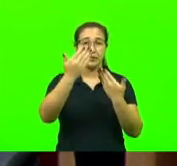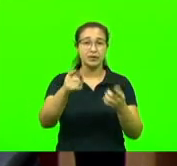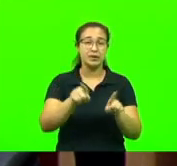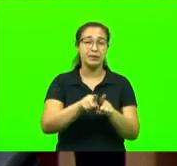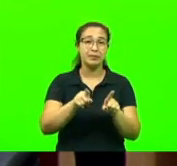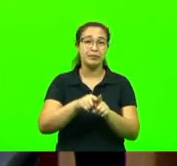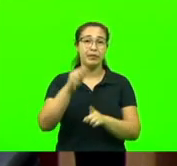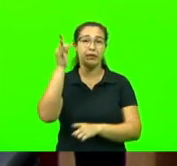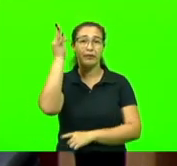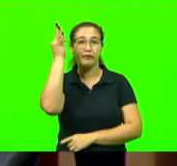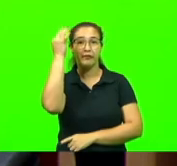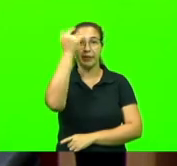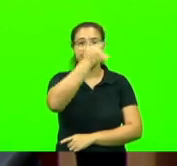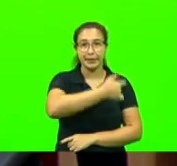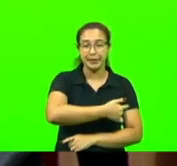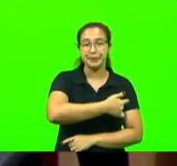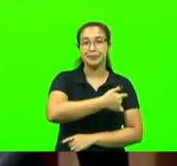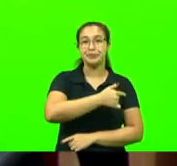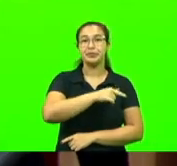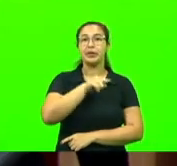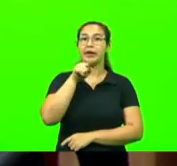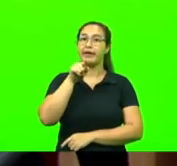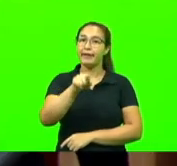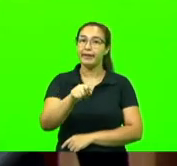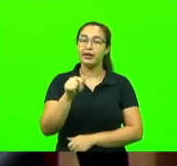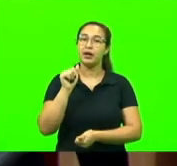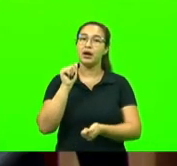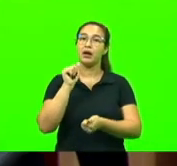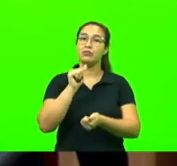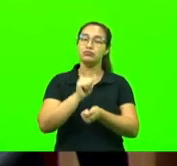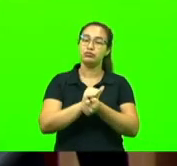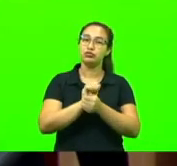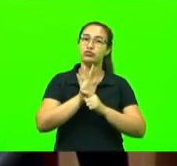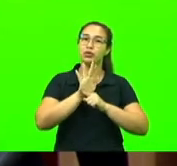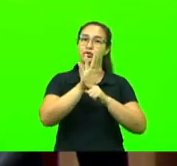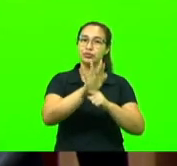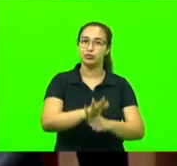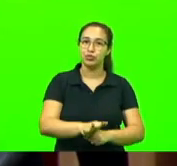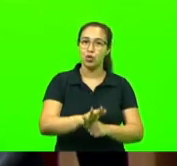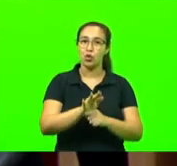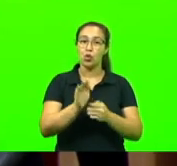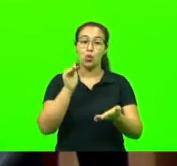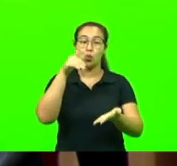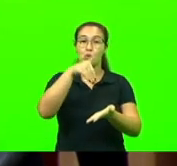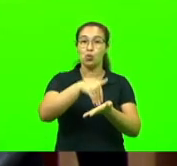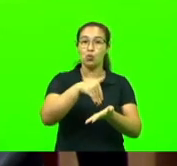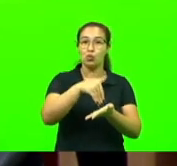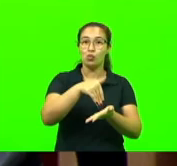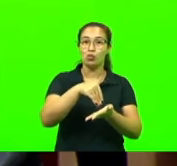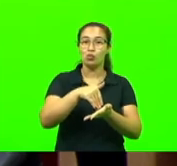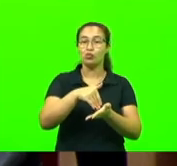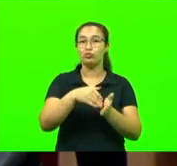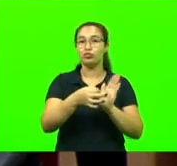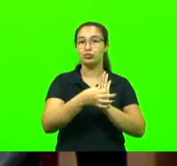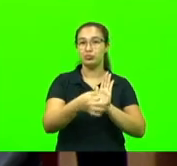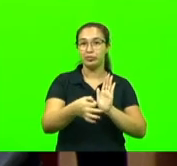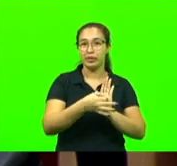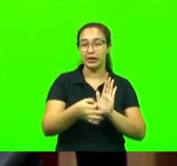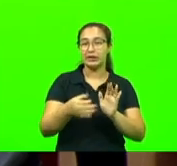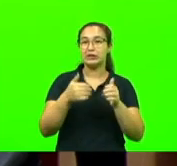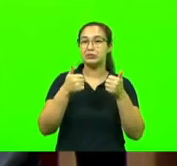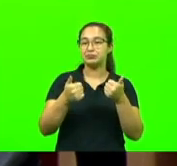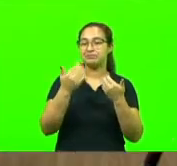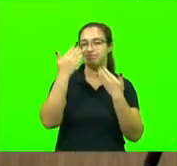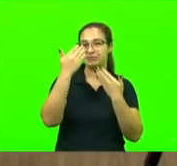Luz, que contribuiu com o último parecer favorável para a apreciação dessa matéria. Muito obrigada,